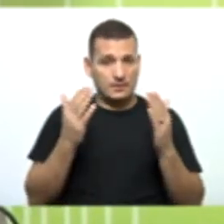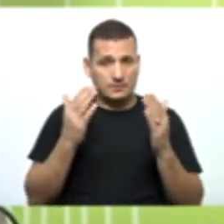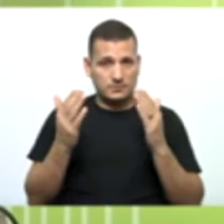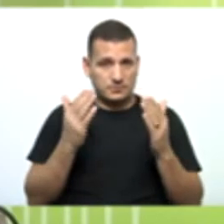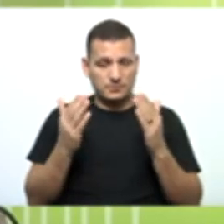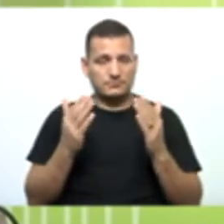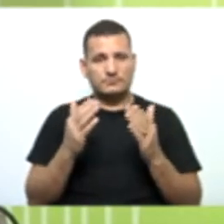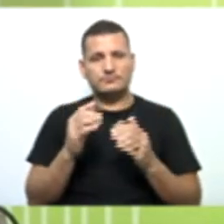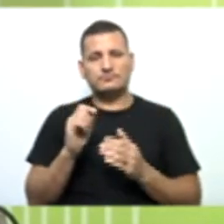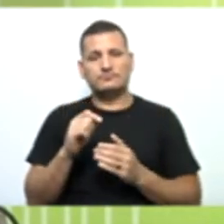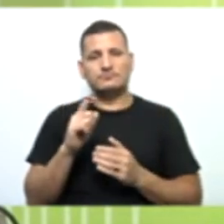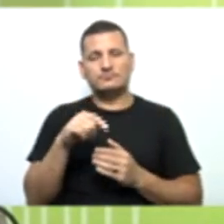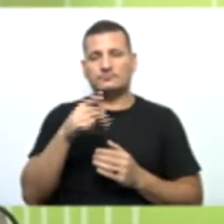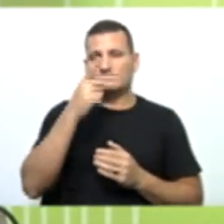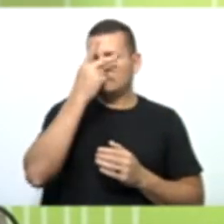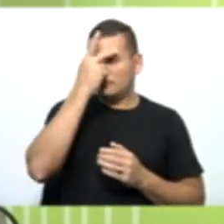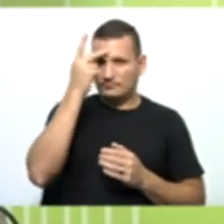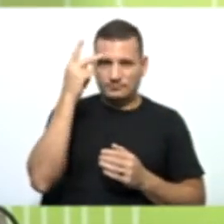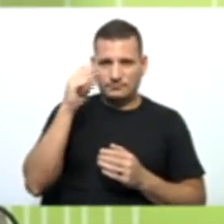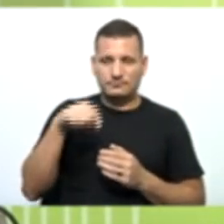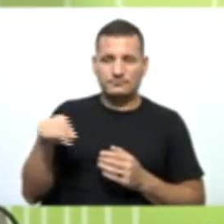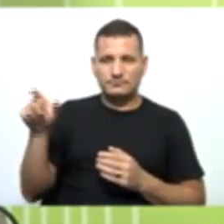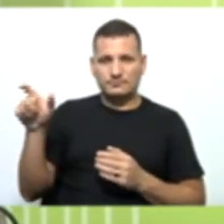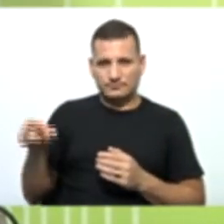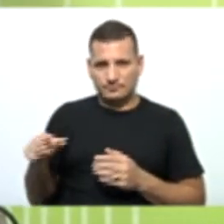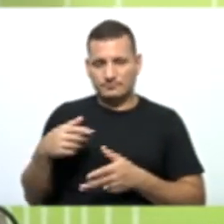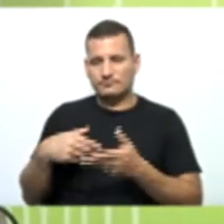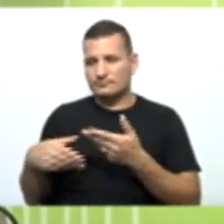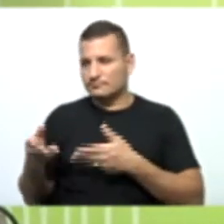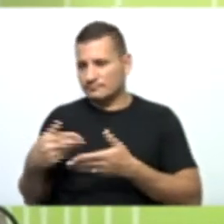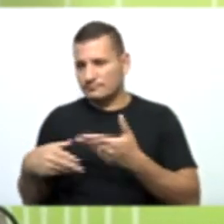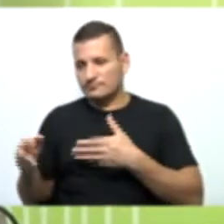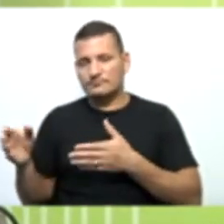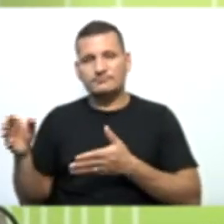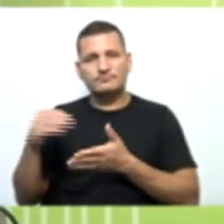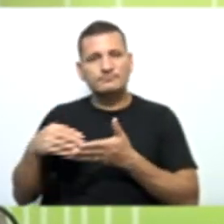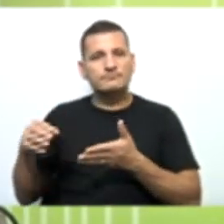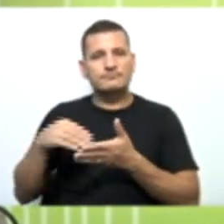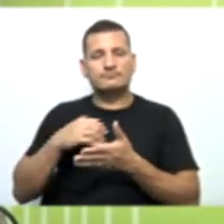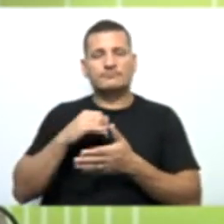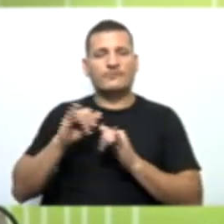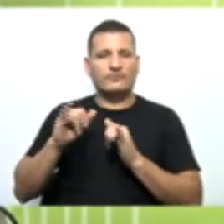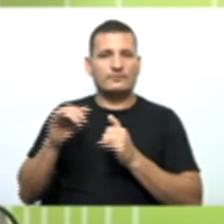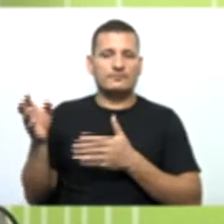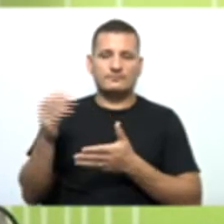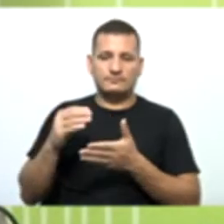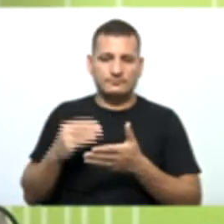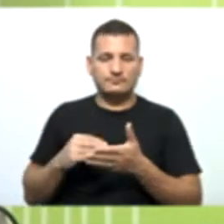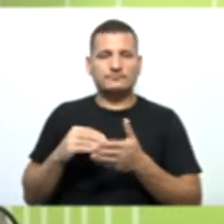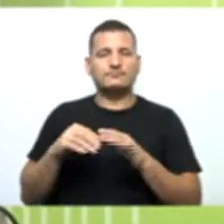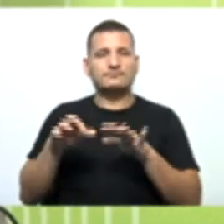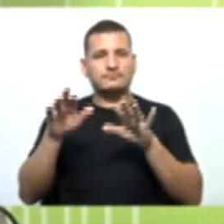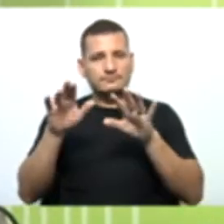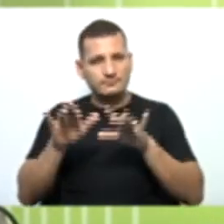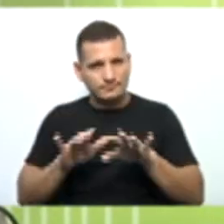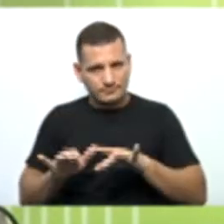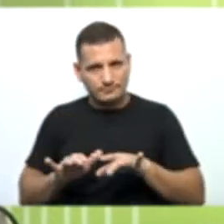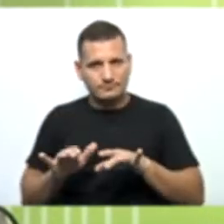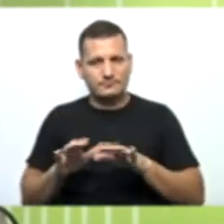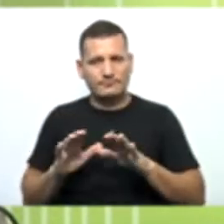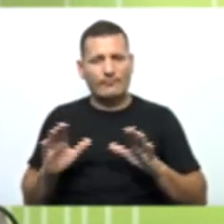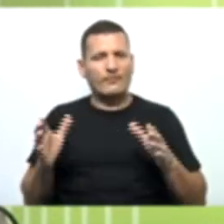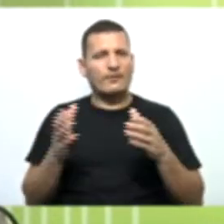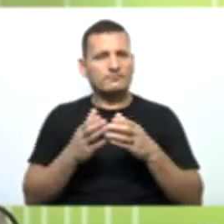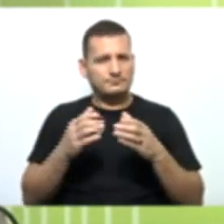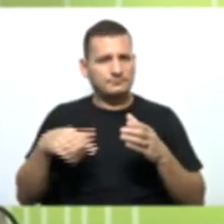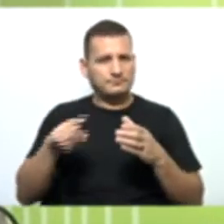identificaram antes, que é a pessoa que vai fazer essa interação com o cliente, o programador, a equipe, certo?